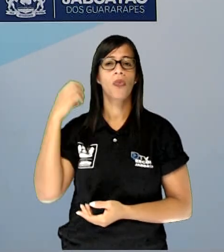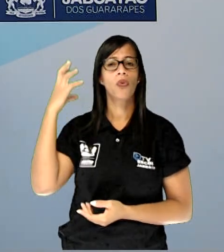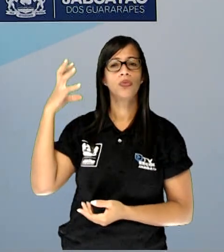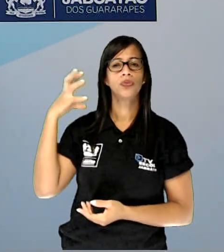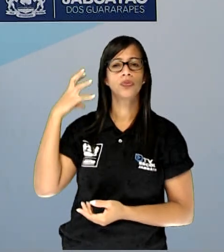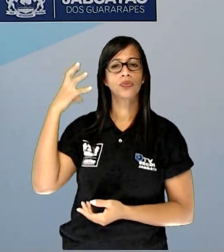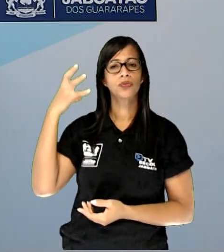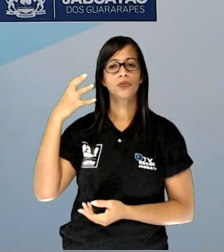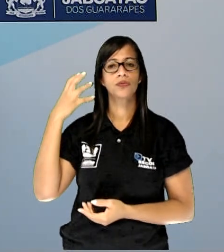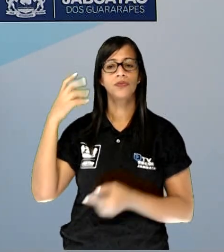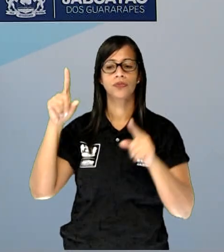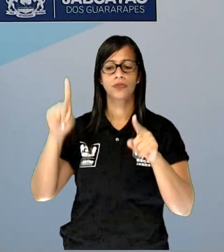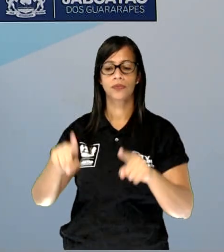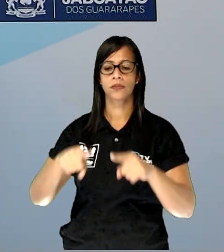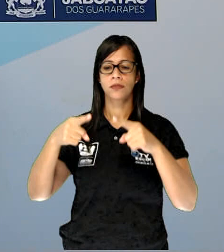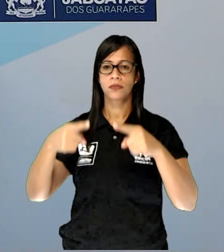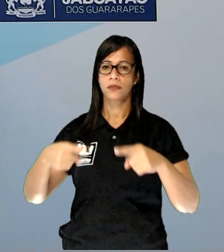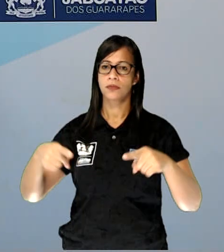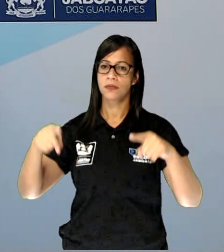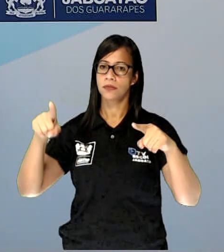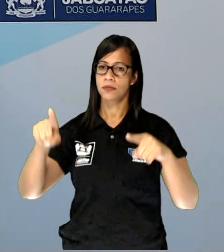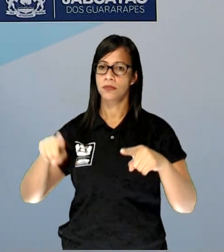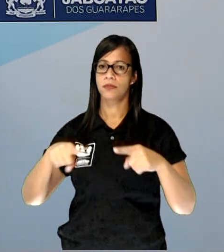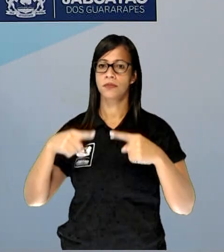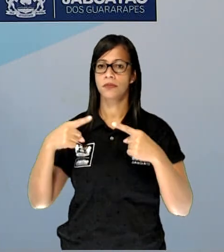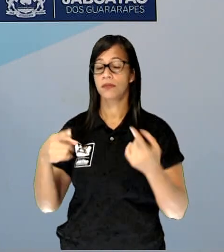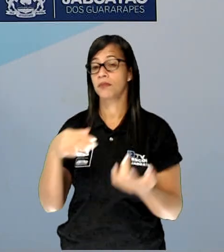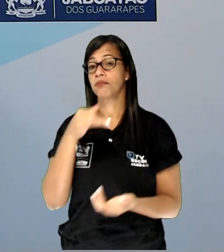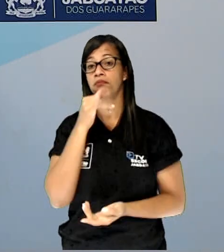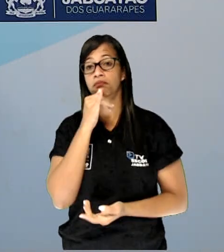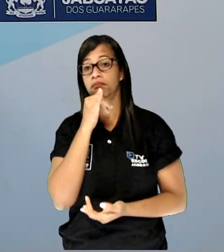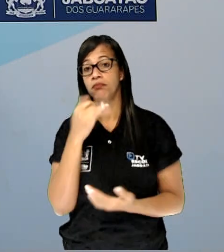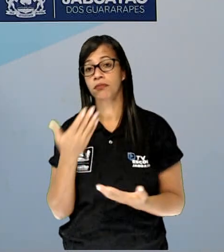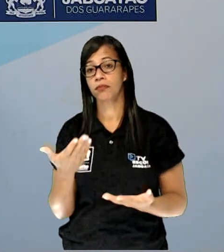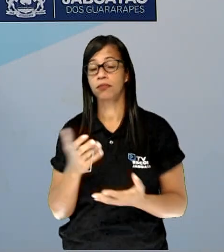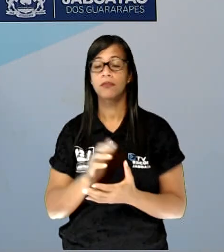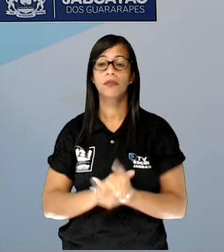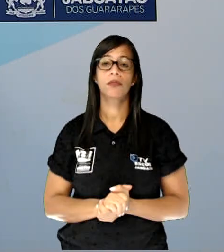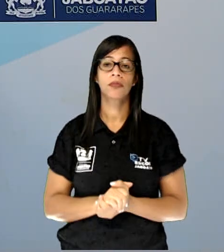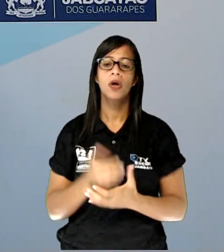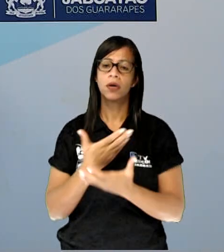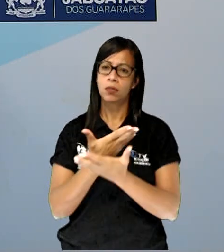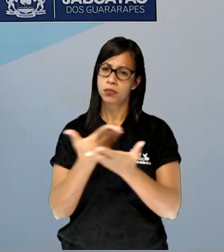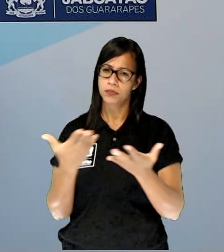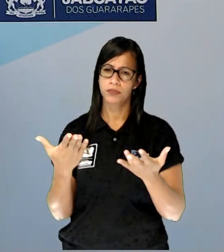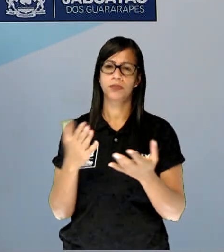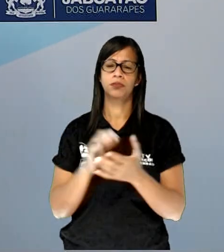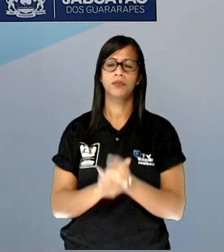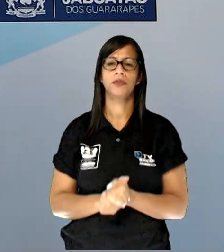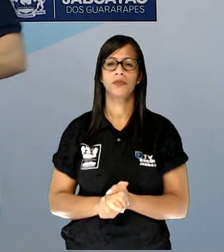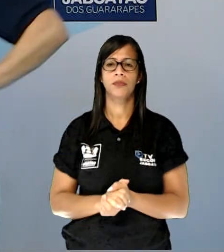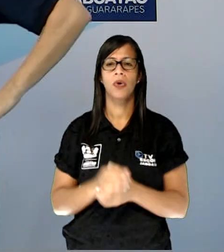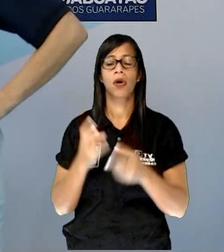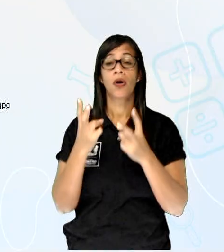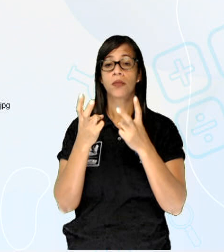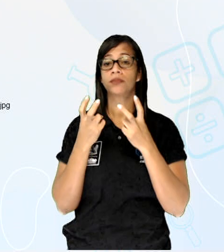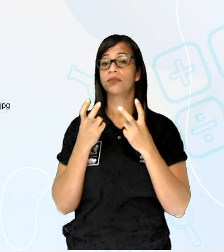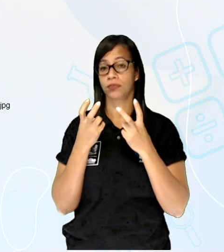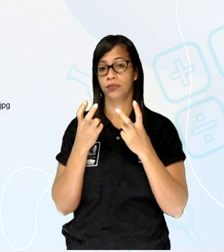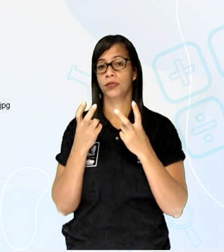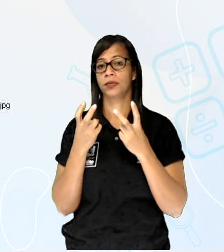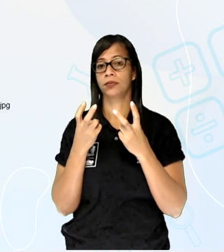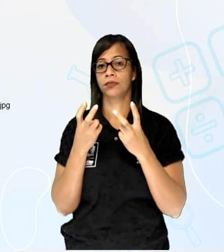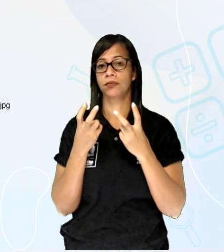consegue imaginar, antes de eu conversar com vocês, o que seria um tipo de som harmonioso? Olha só, eu